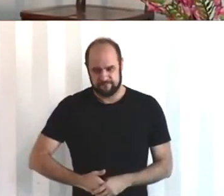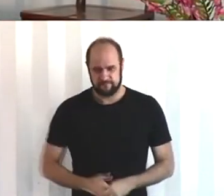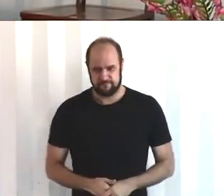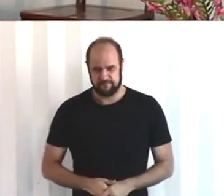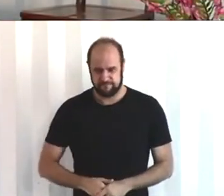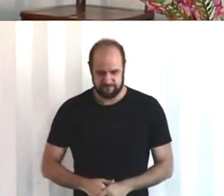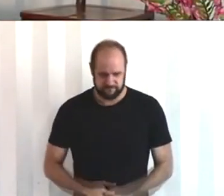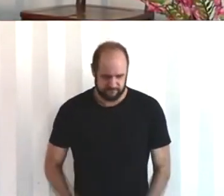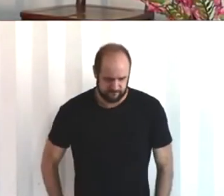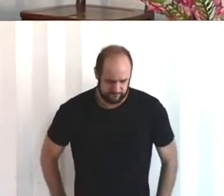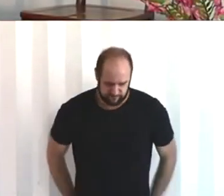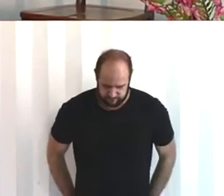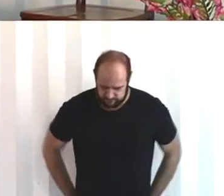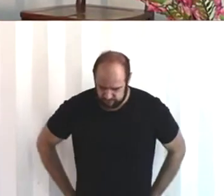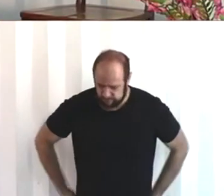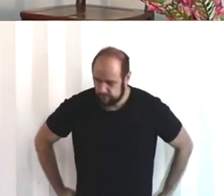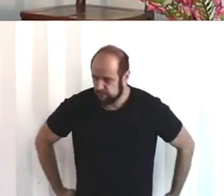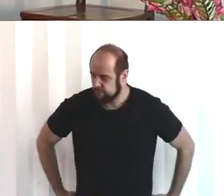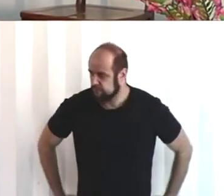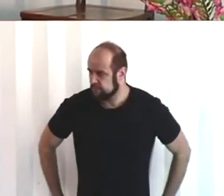Porque dele, por